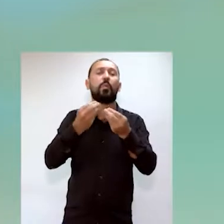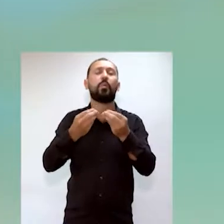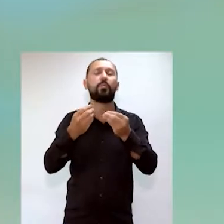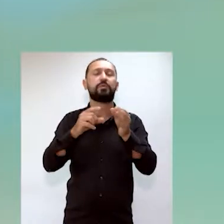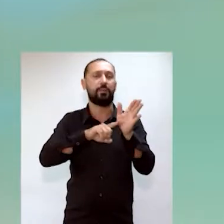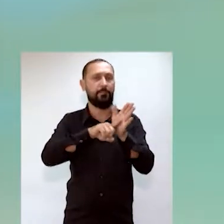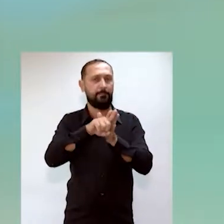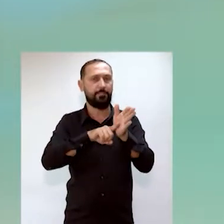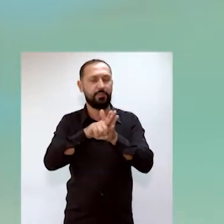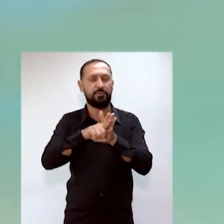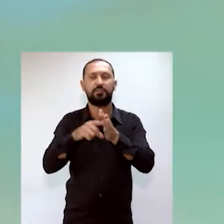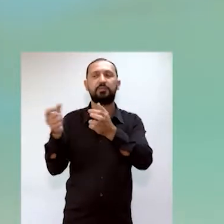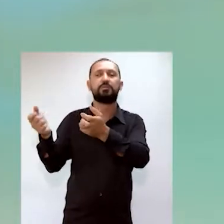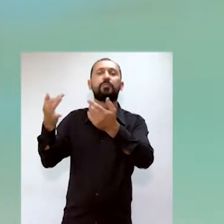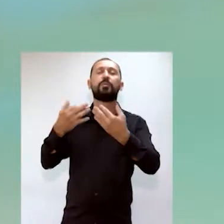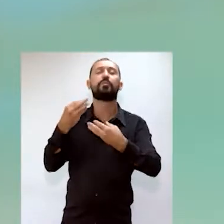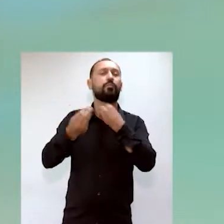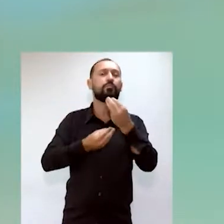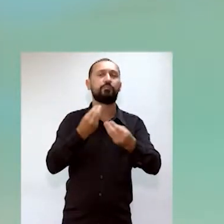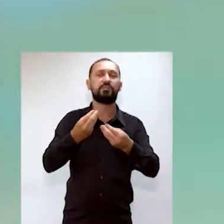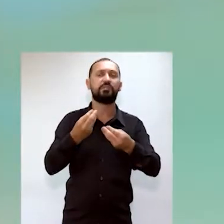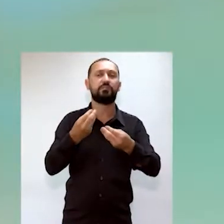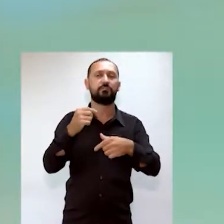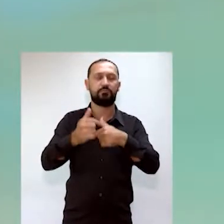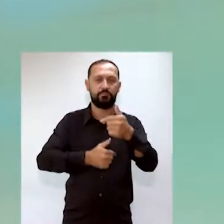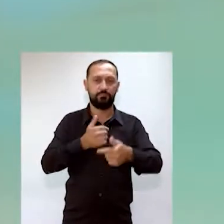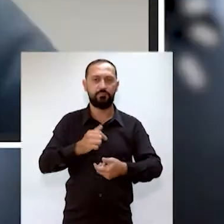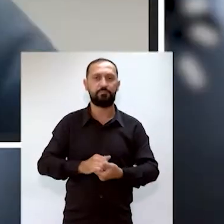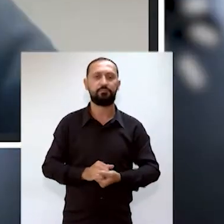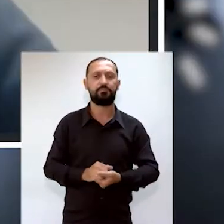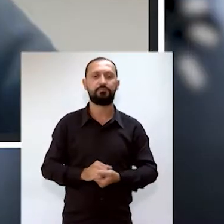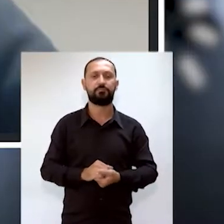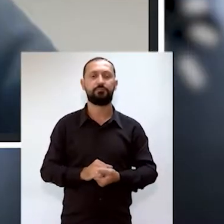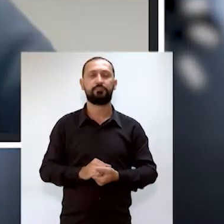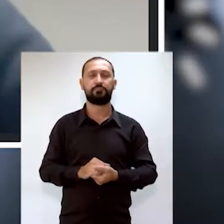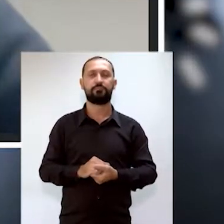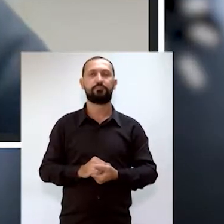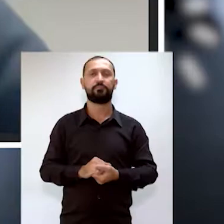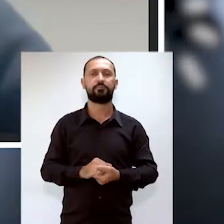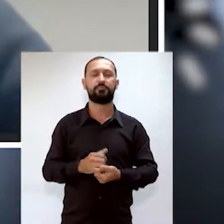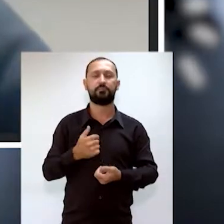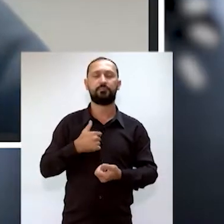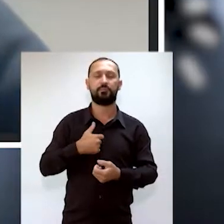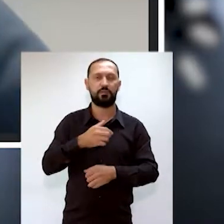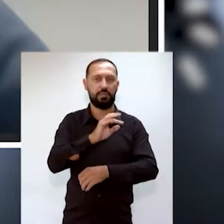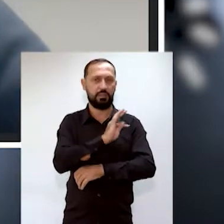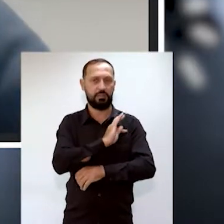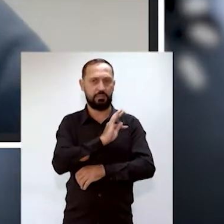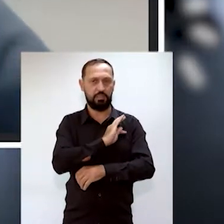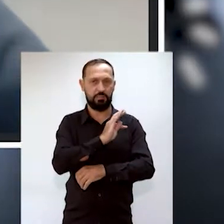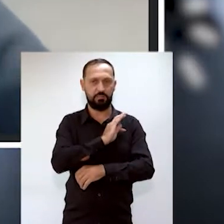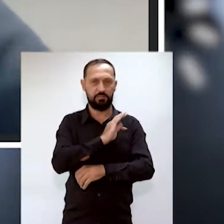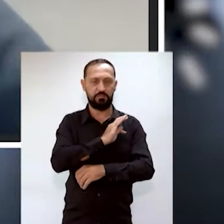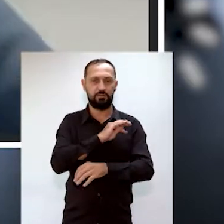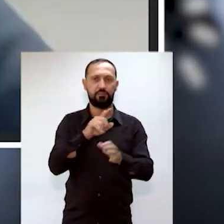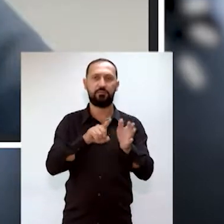seria feita essa pesquisa, né? Explica pra gente como que foi esse trabalho de campo. Isso, a técnica de